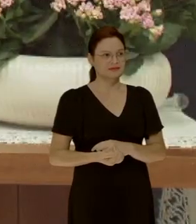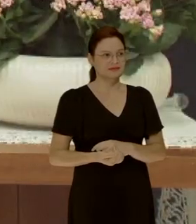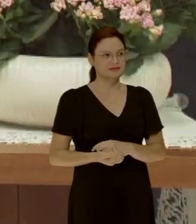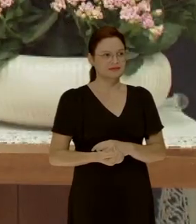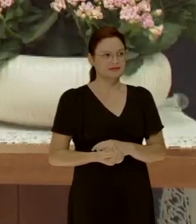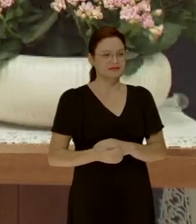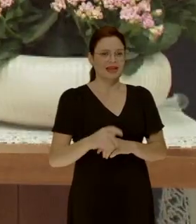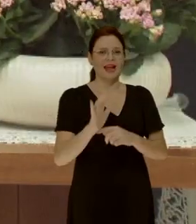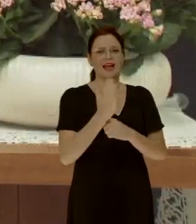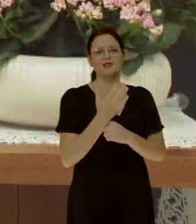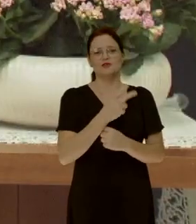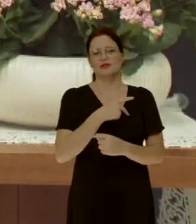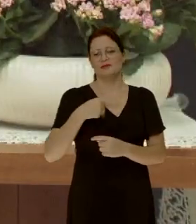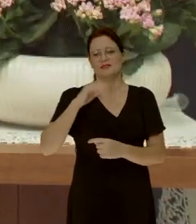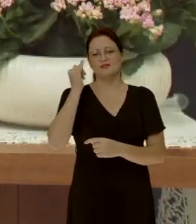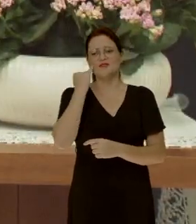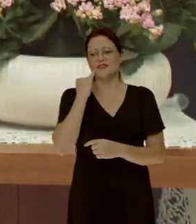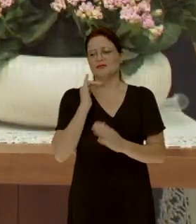Aqui, Josias, ajuda aí.